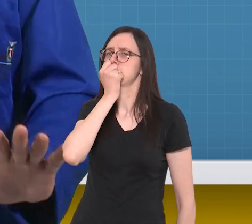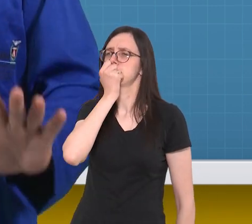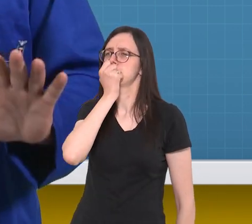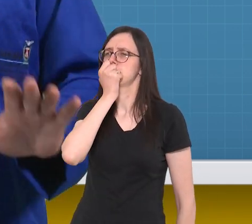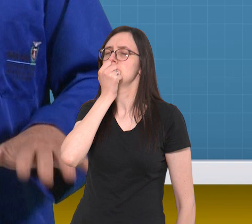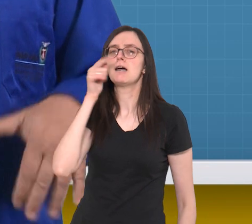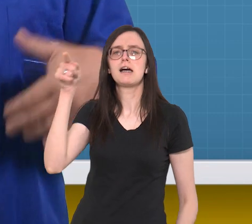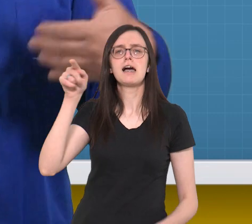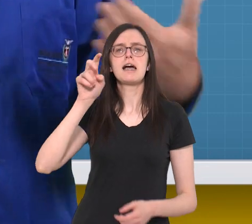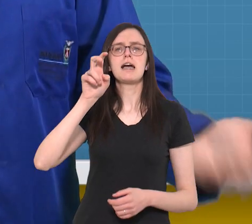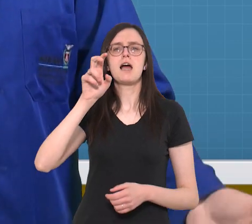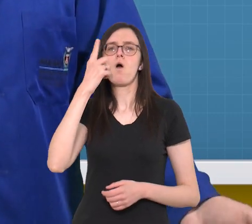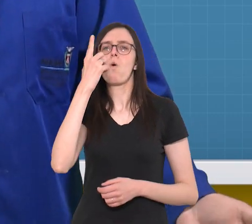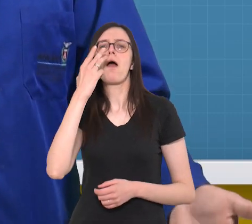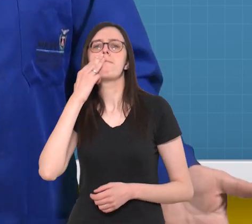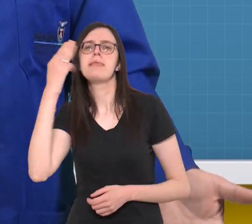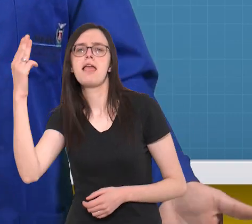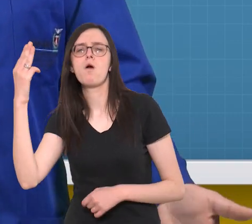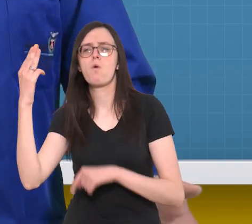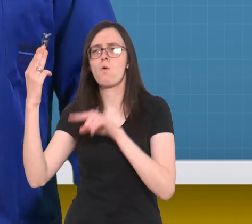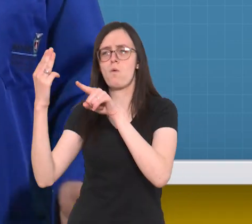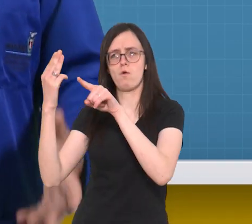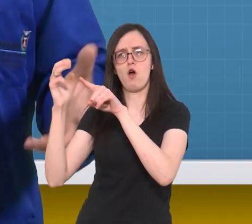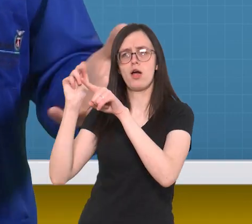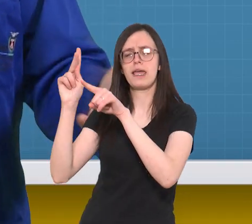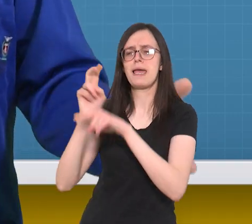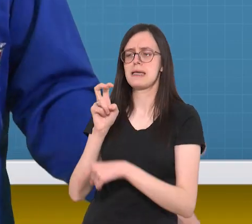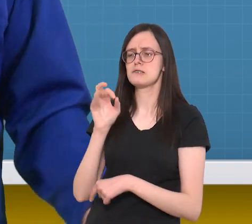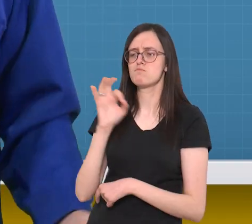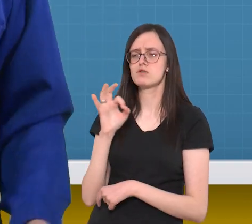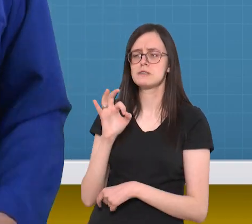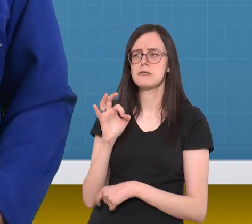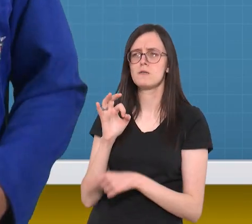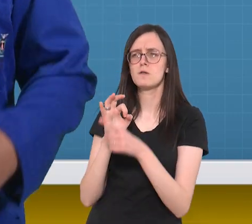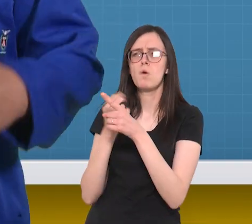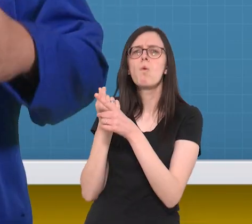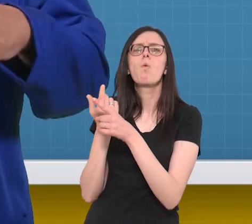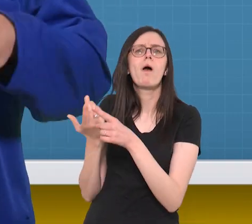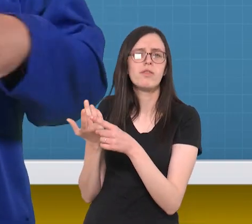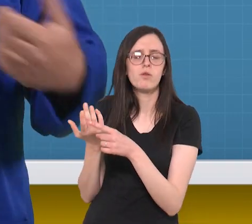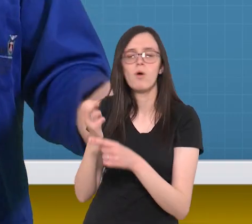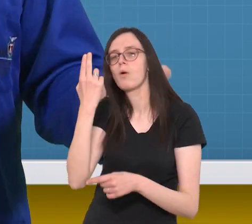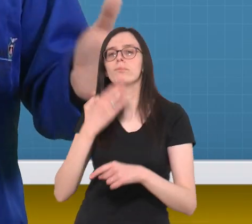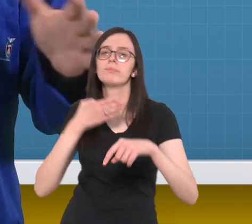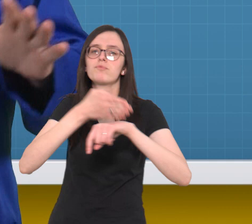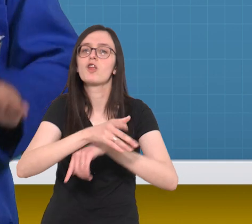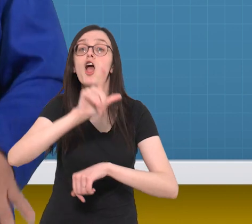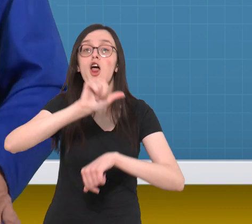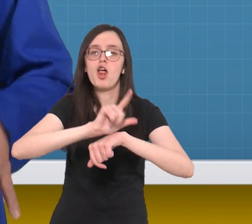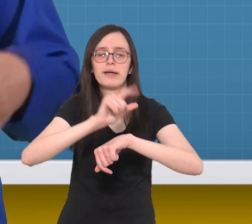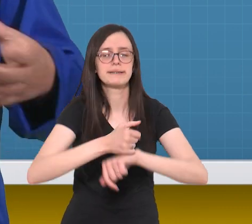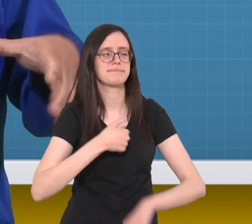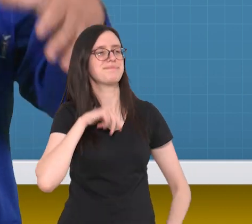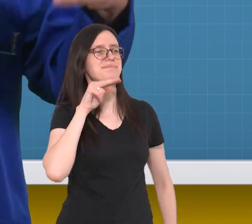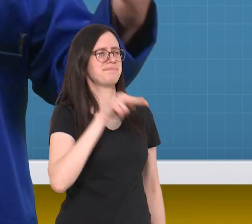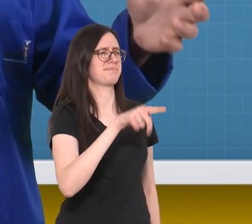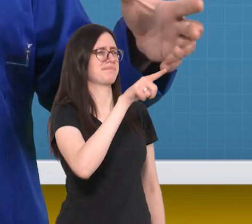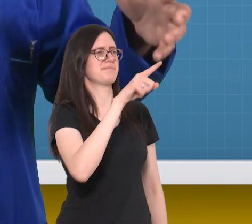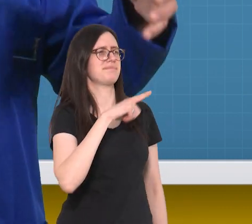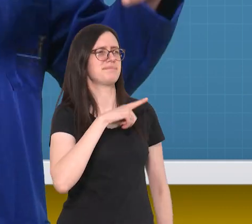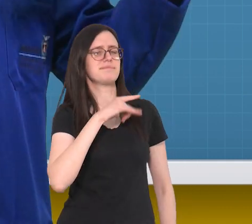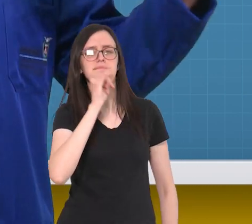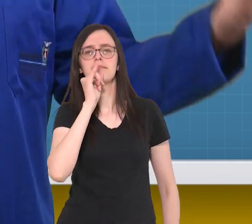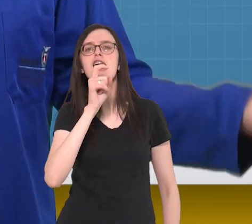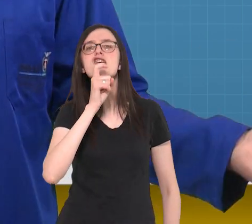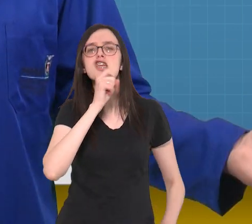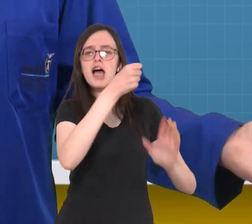quanto é 5% de 1 milhão. Ou se eu for numa loja e querer saber quanto significa 20%